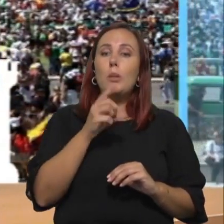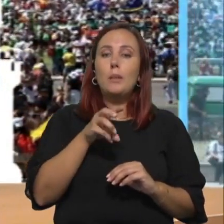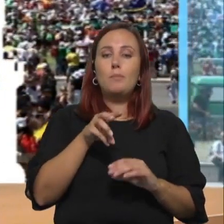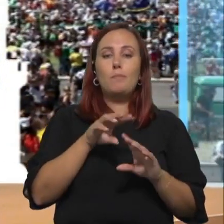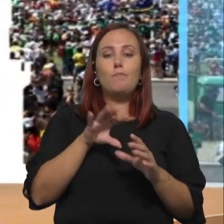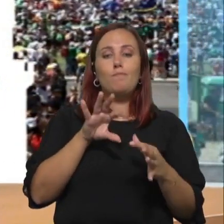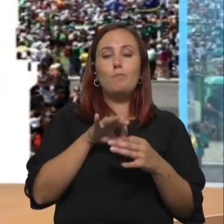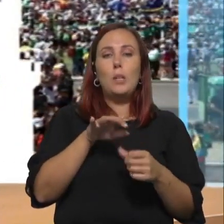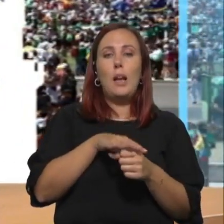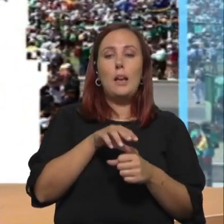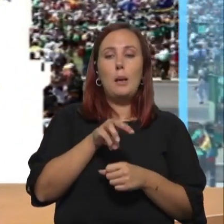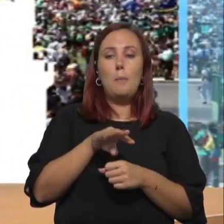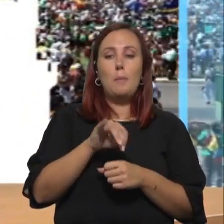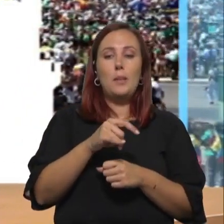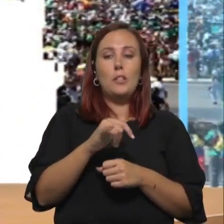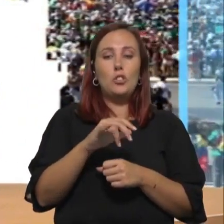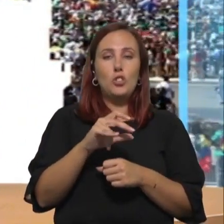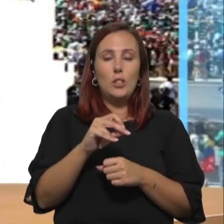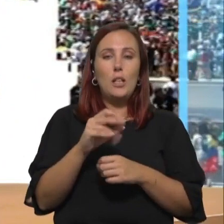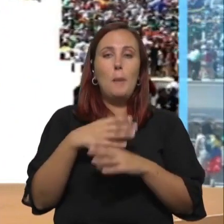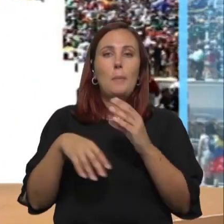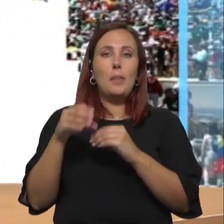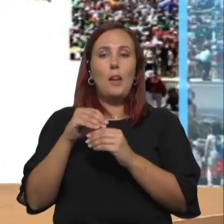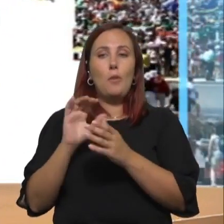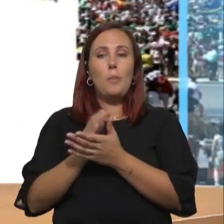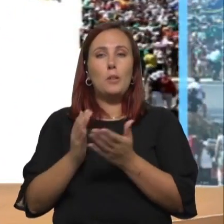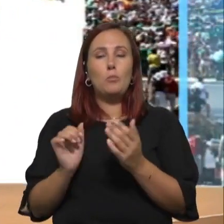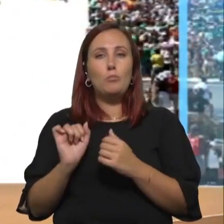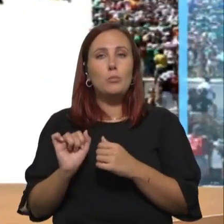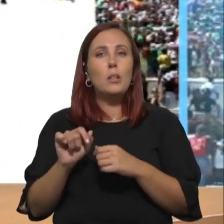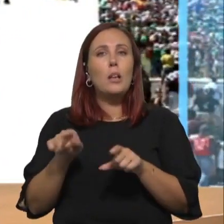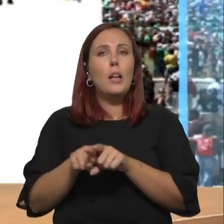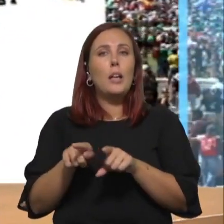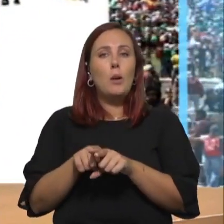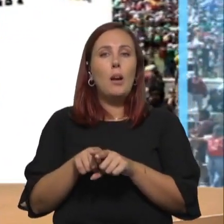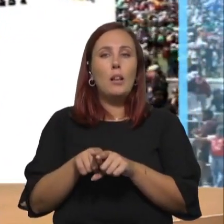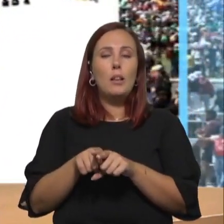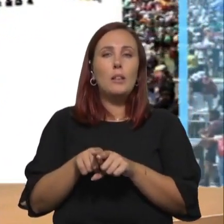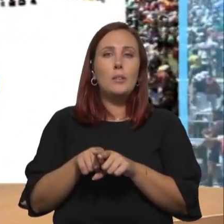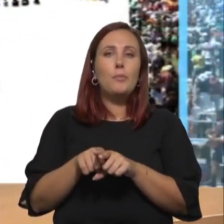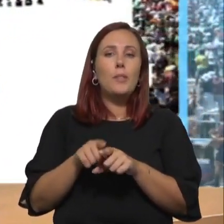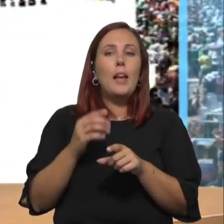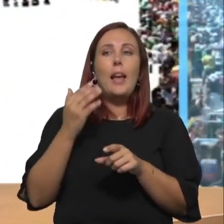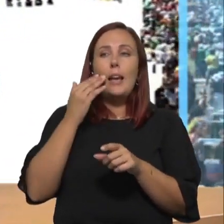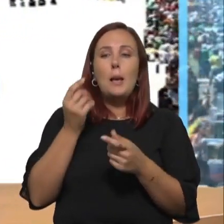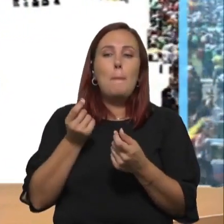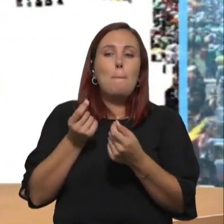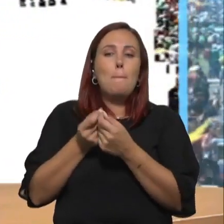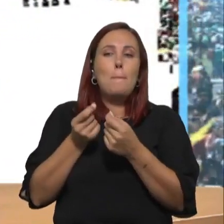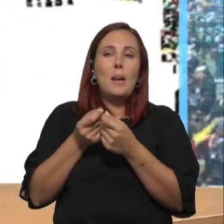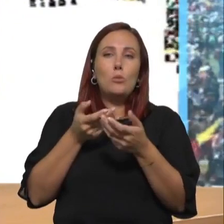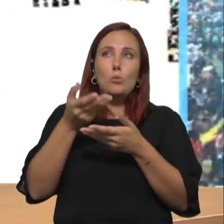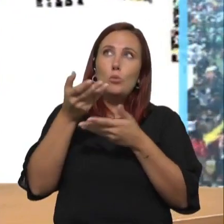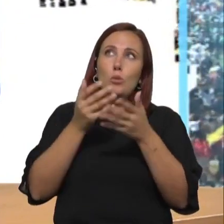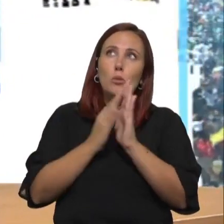a metáfora matrimonial é aquela que a mística entende ser a mais próxima da relação com o divino.